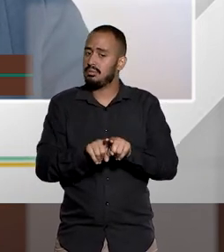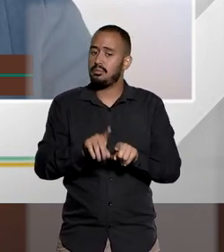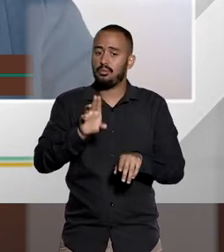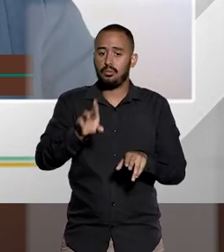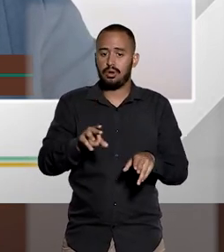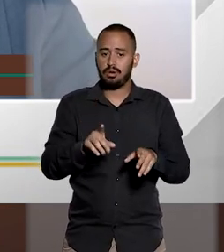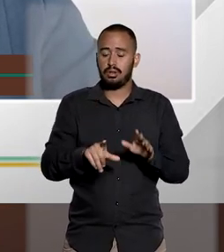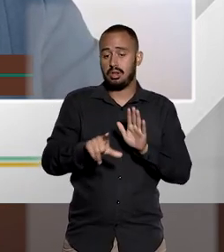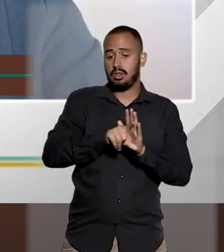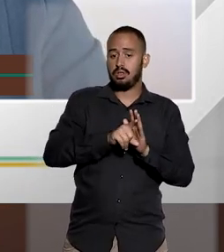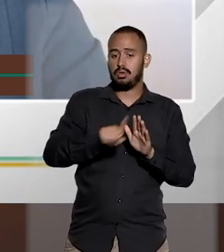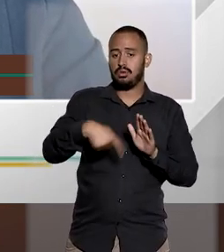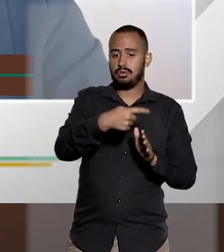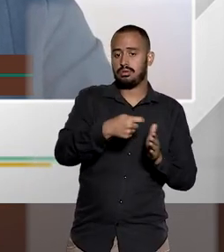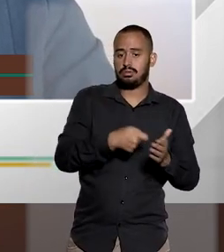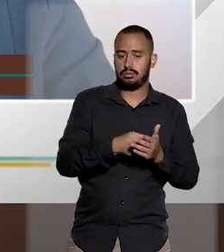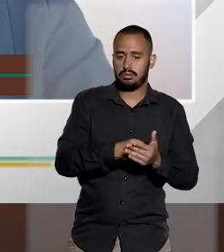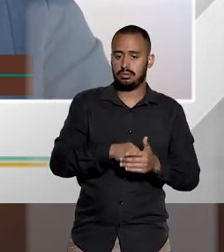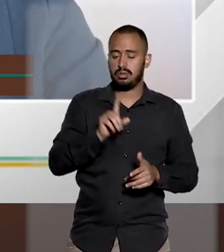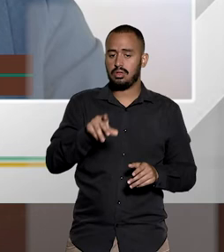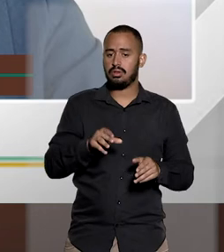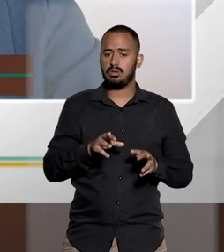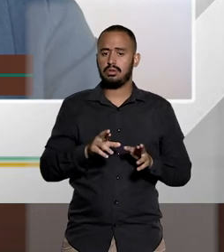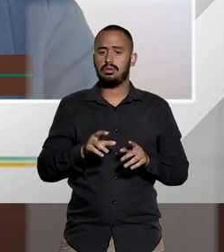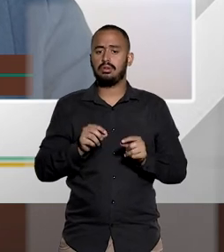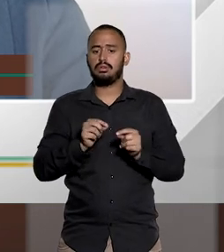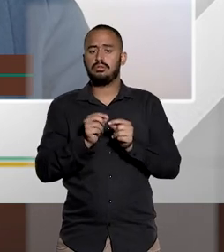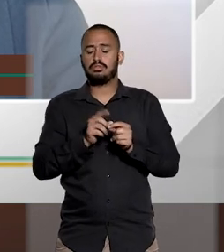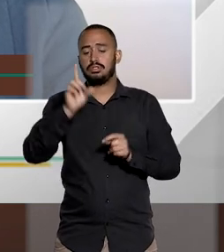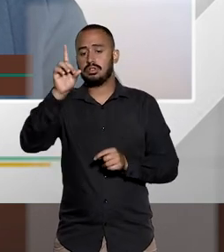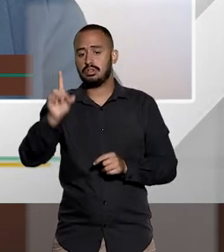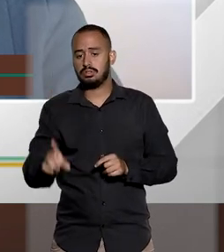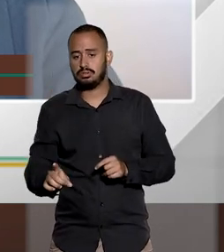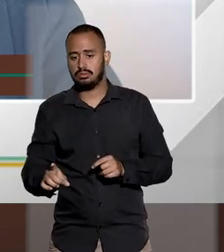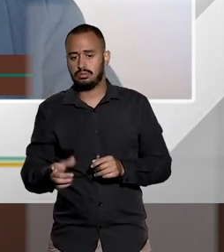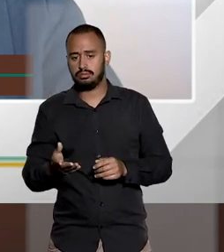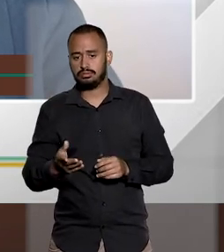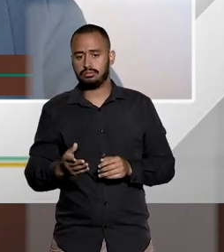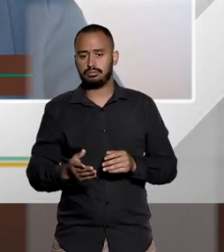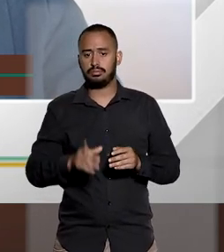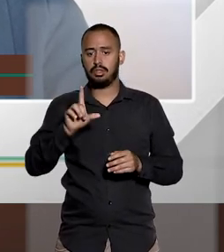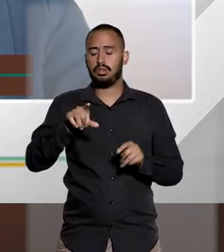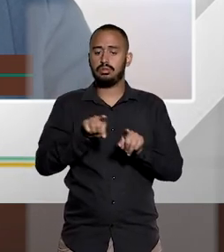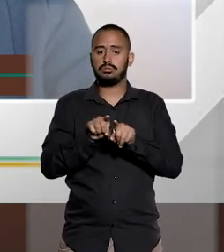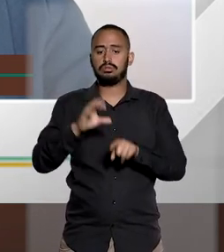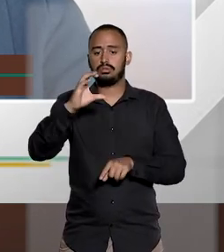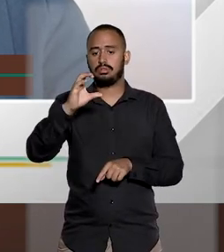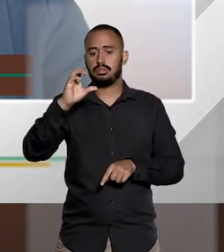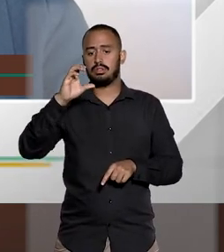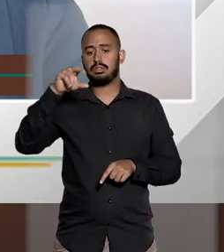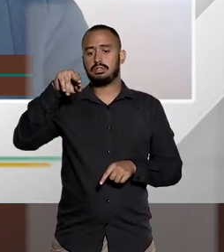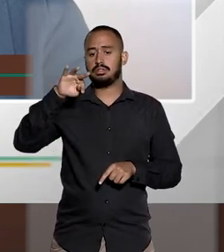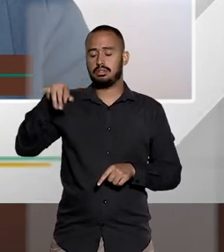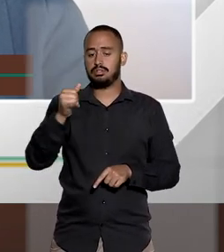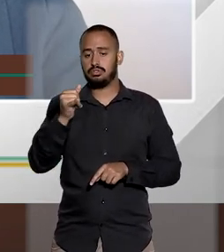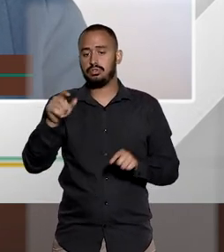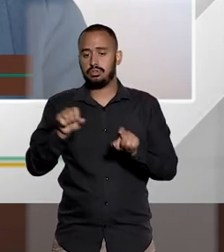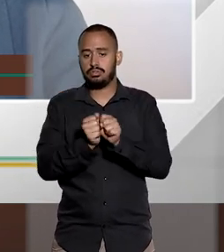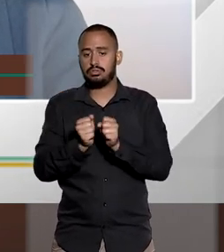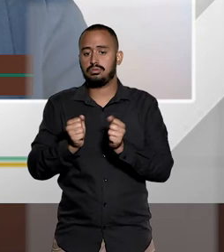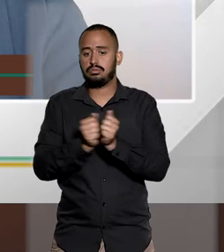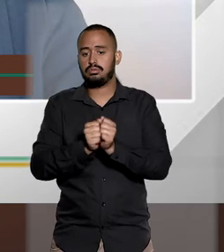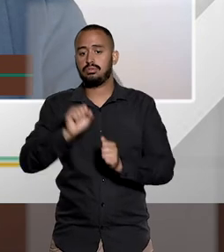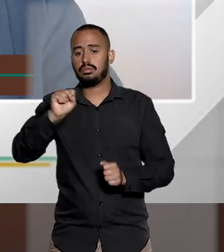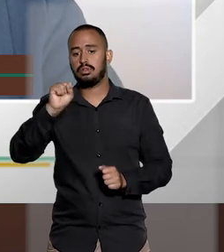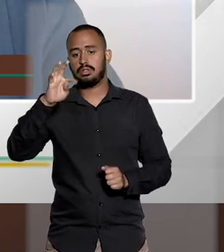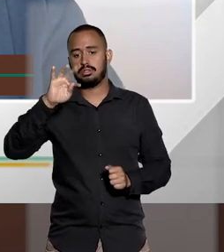que existe também enunciado da primeira jornada de direito administrativo do CNJ com STJ, no sentido